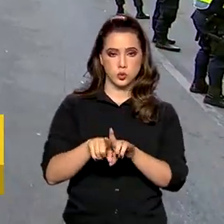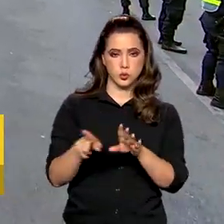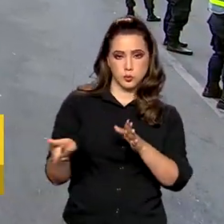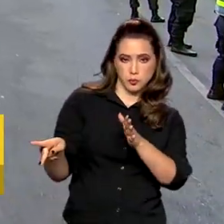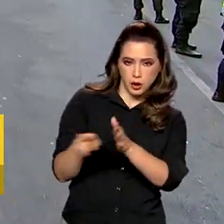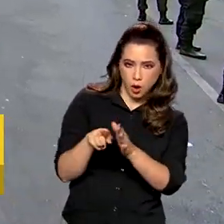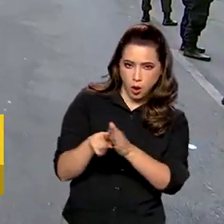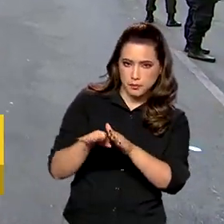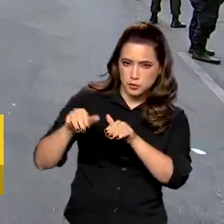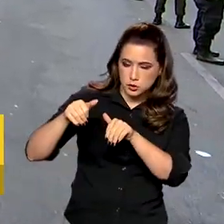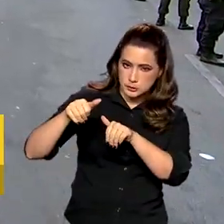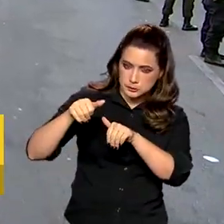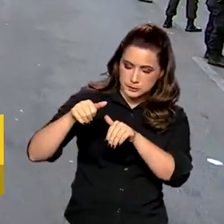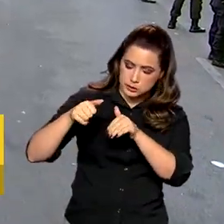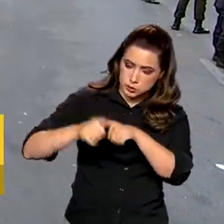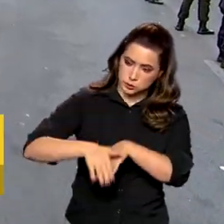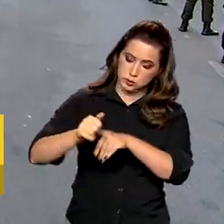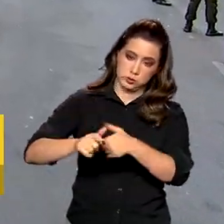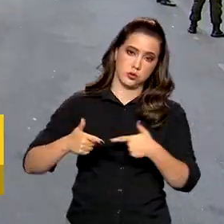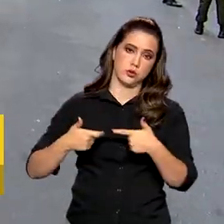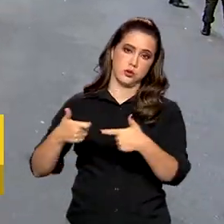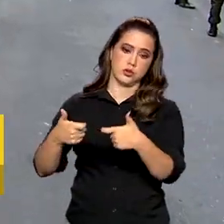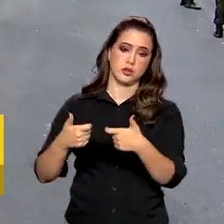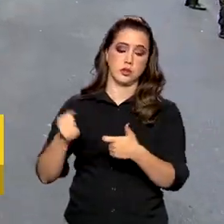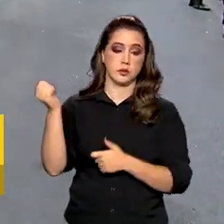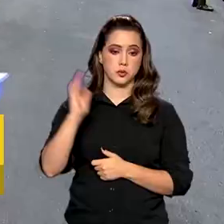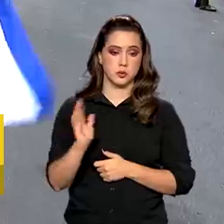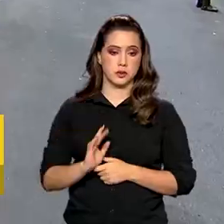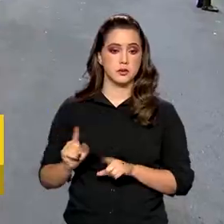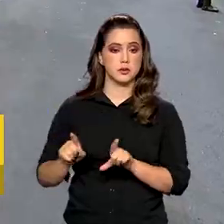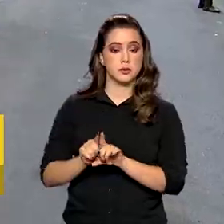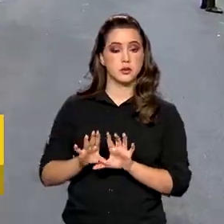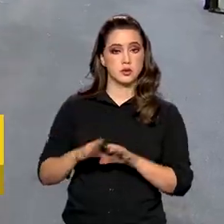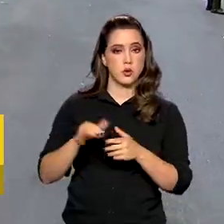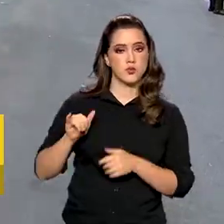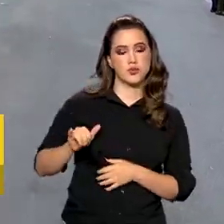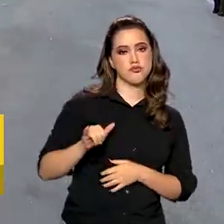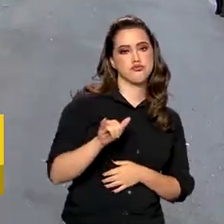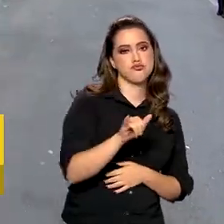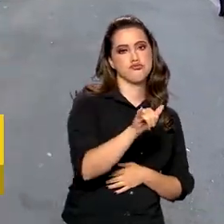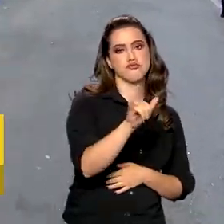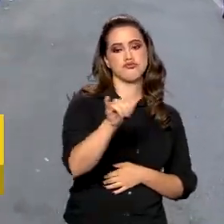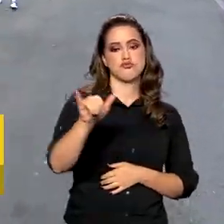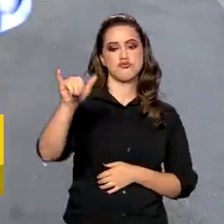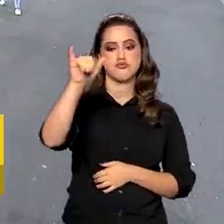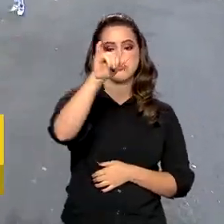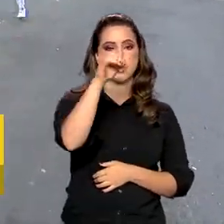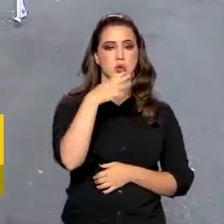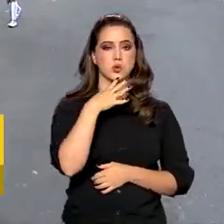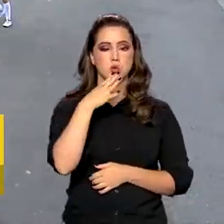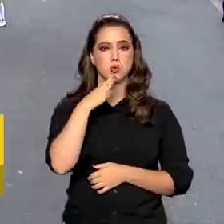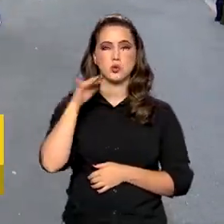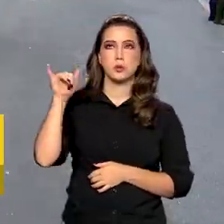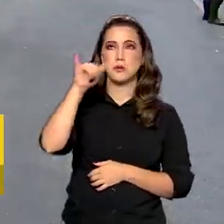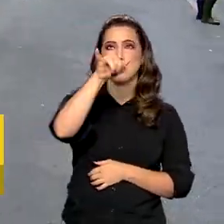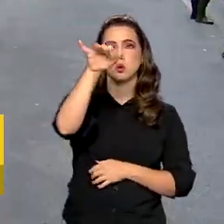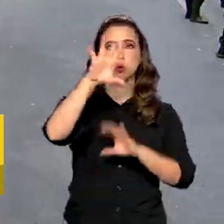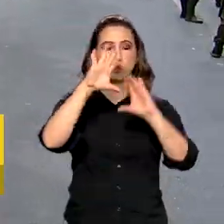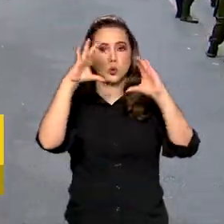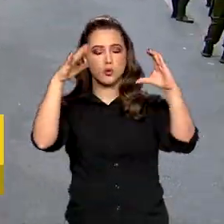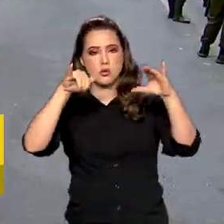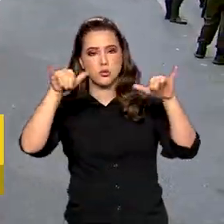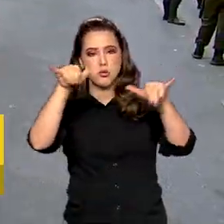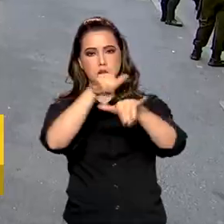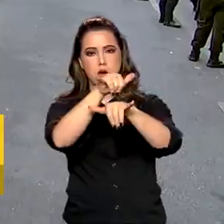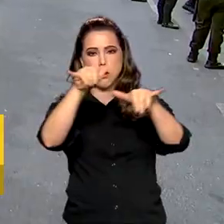Então, eles participavam com aeronaves Piper Cub de reconhecimento aéreo, então realizavam ali um reconhecimento para